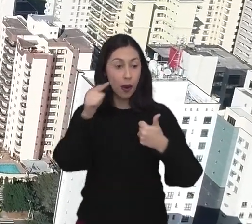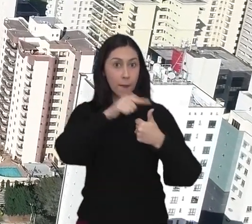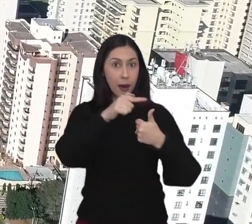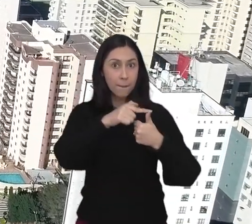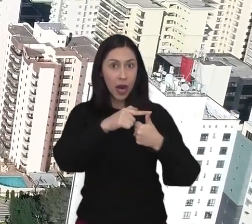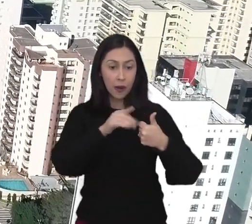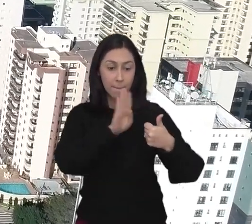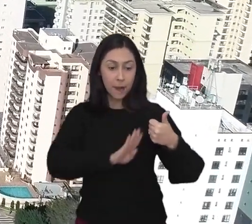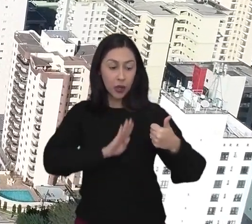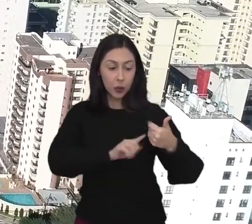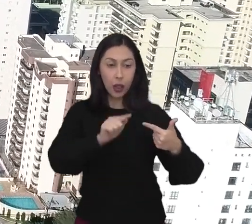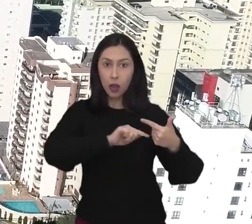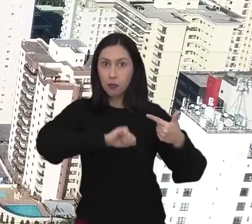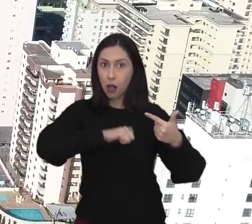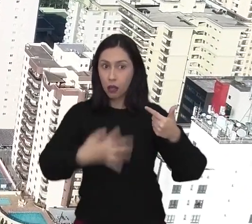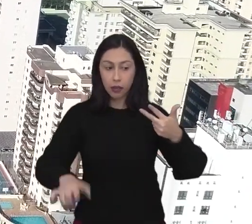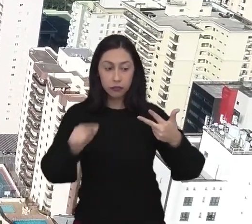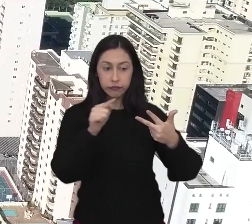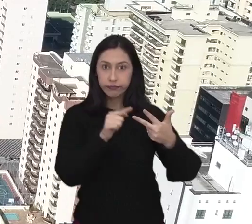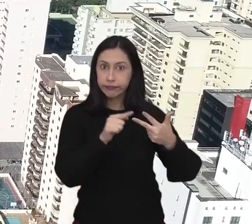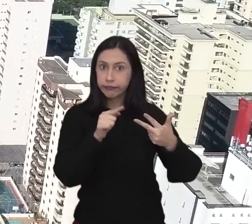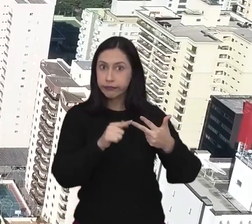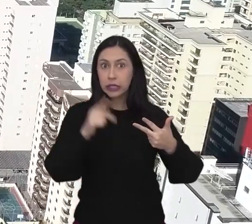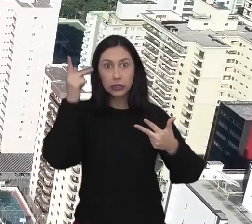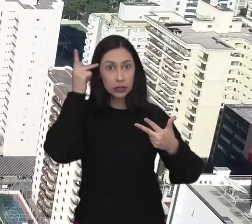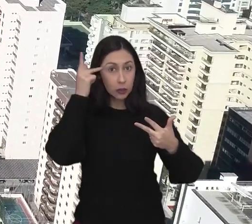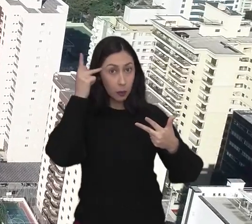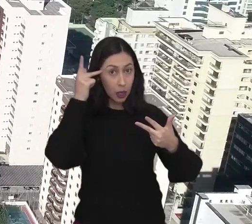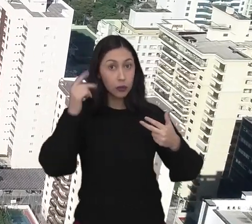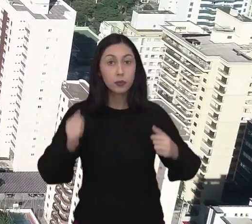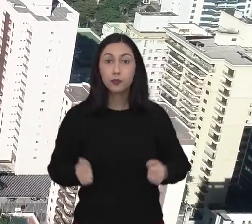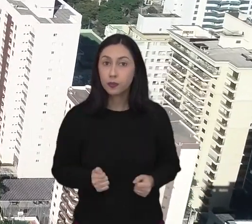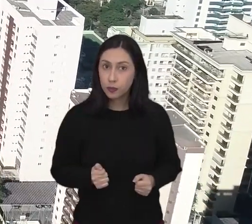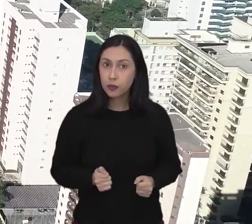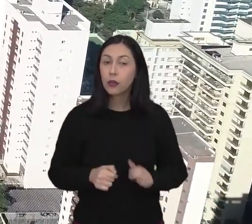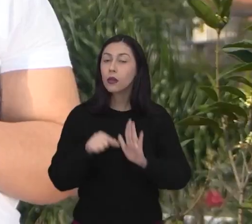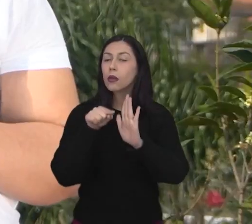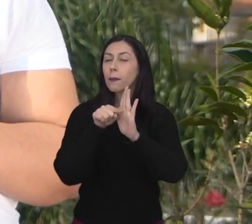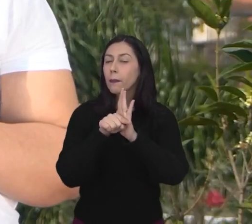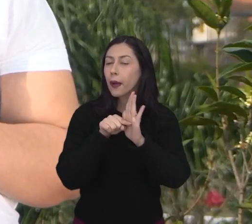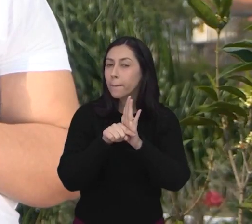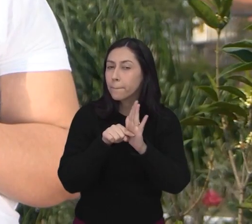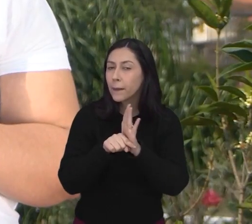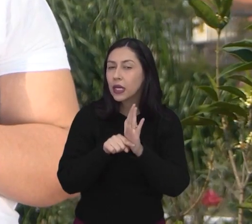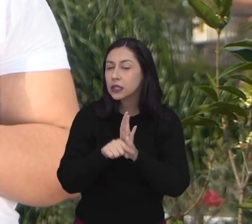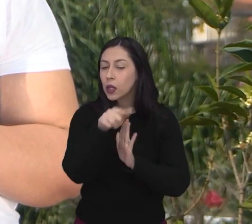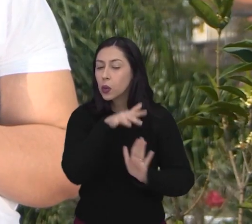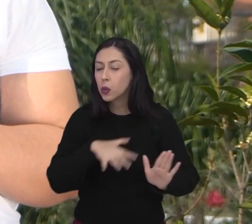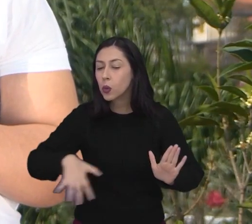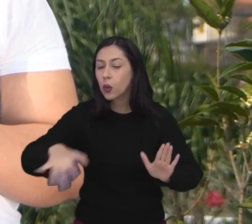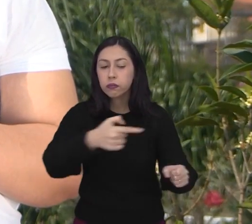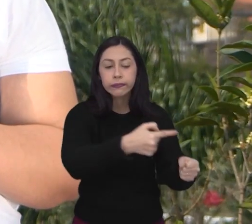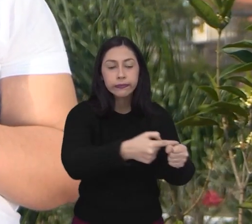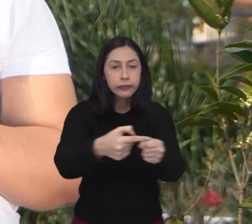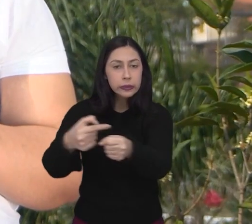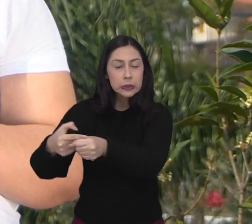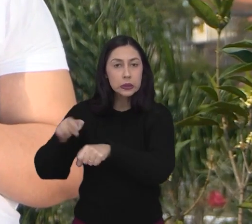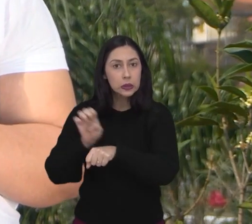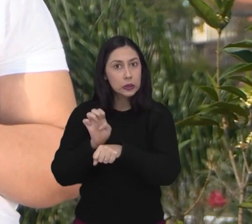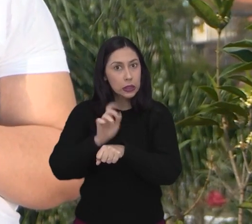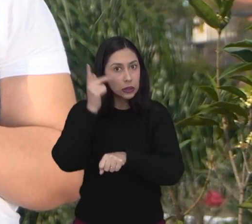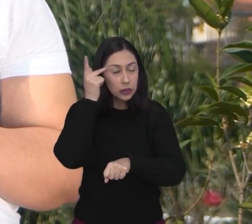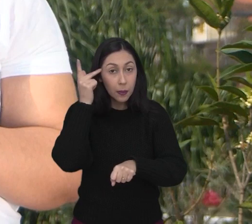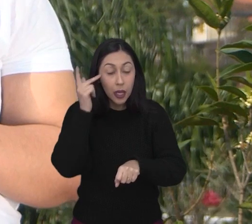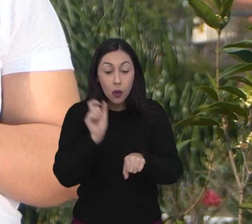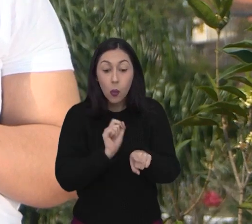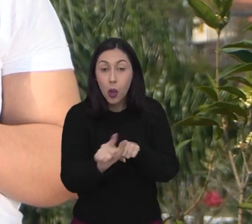do estado. Só perdemos para Barueri, Santos e São Paulo capital. De acordo com um levantamento realizado com todas as cidades